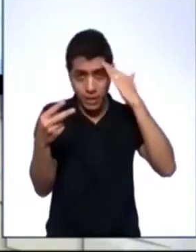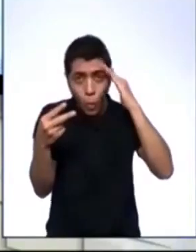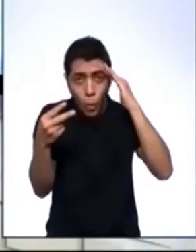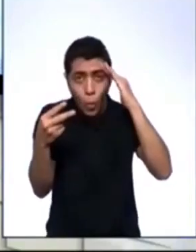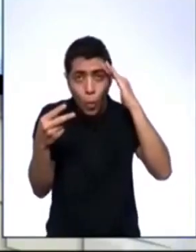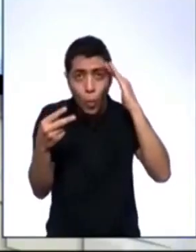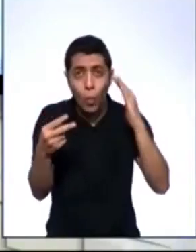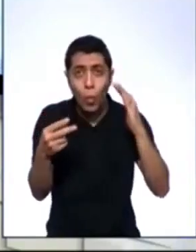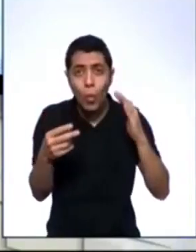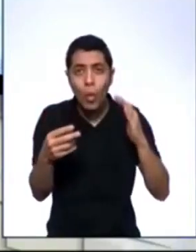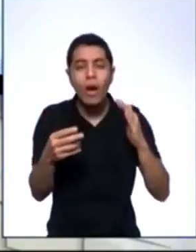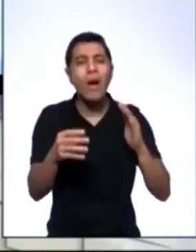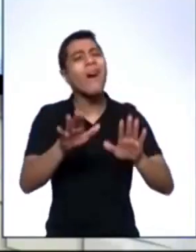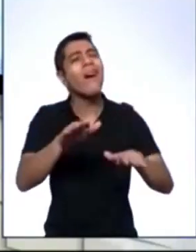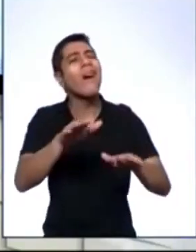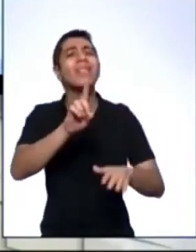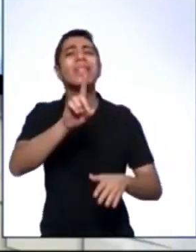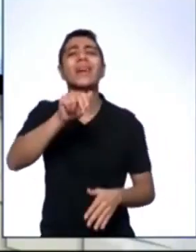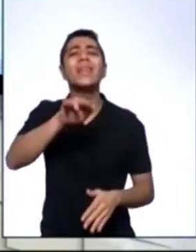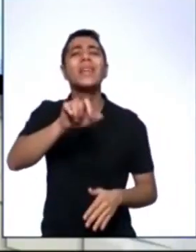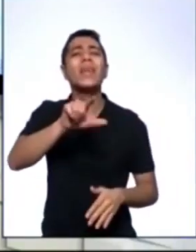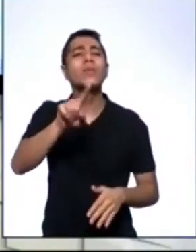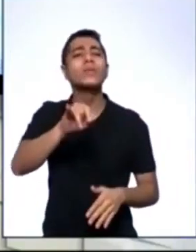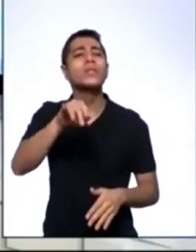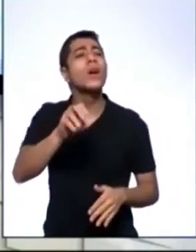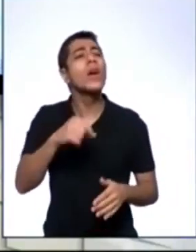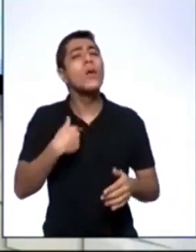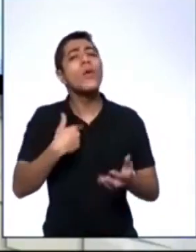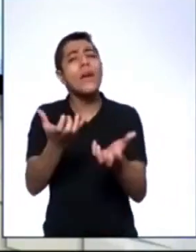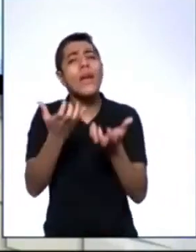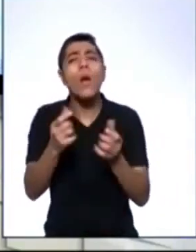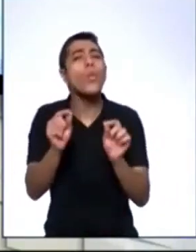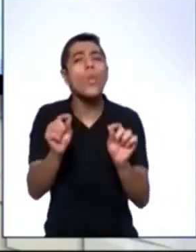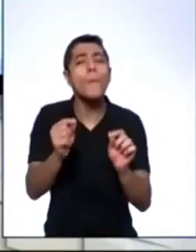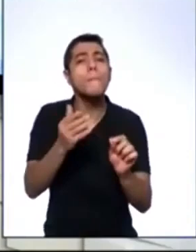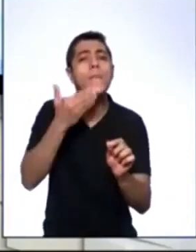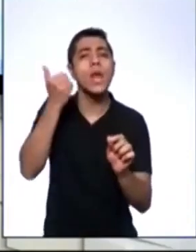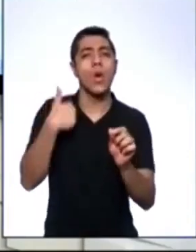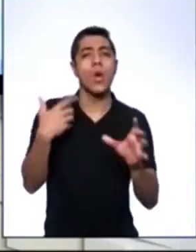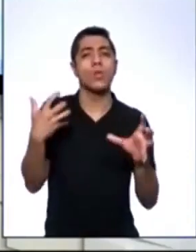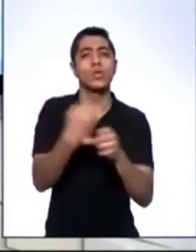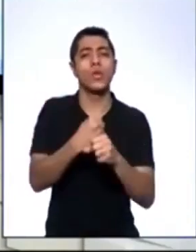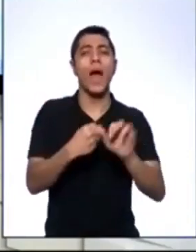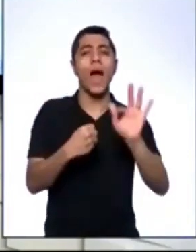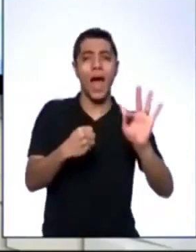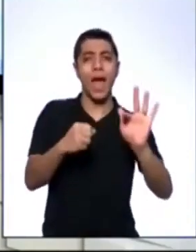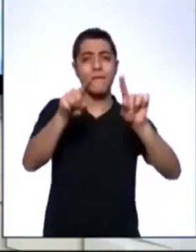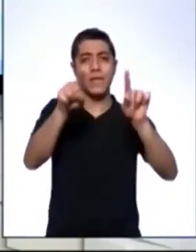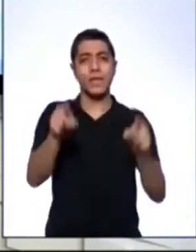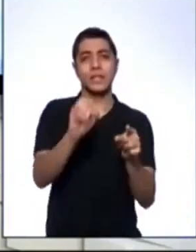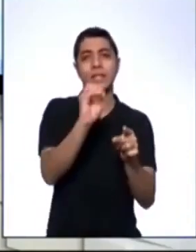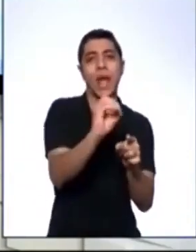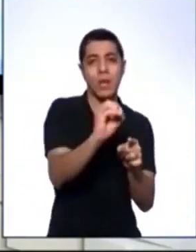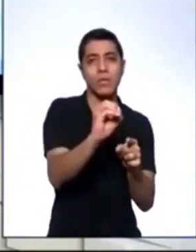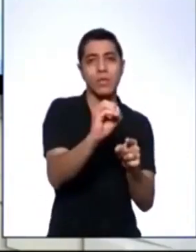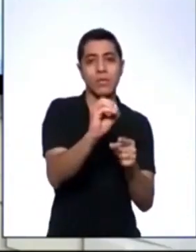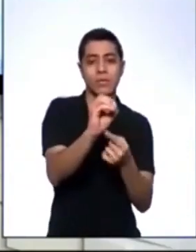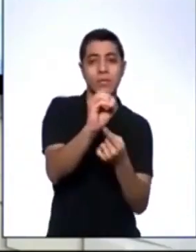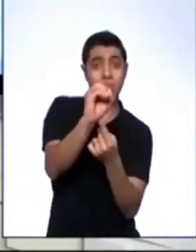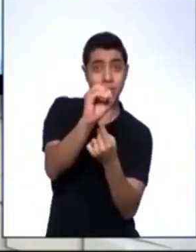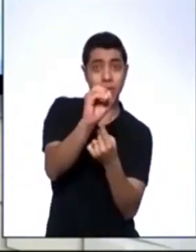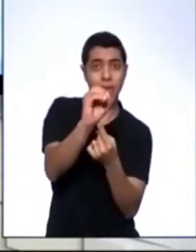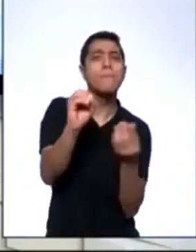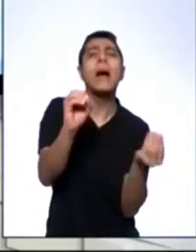prefiro fazer fd0 para eu encontrar o termo independente para marcar um de corta no Y